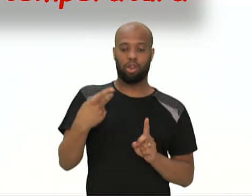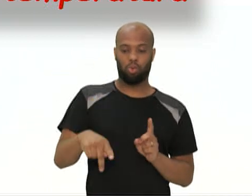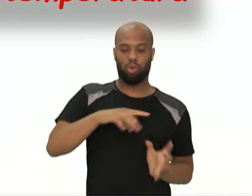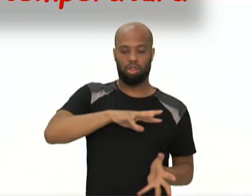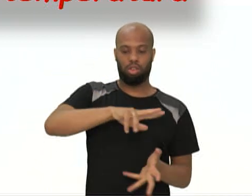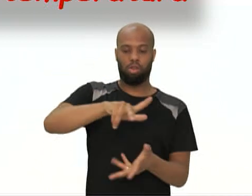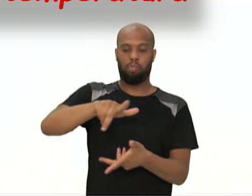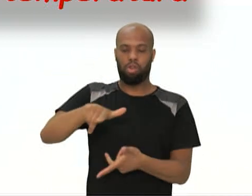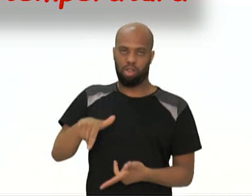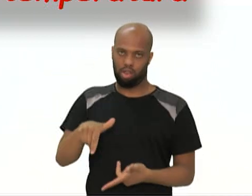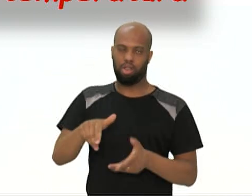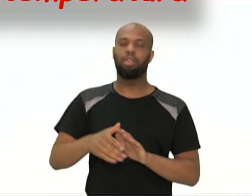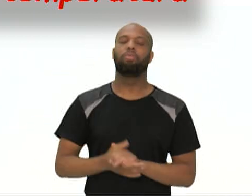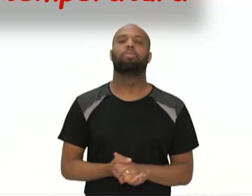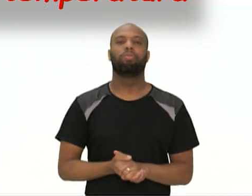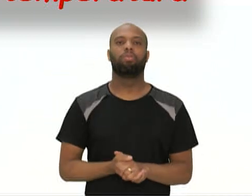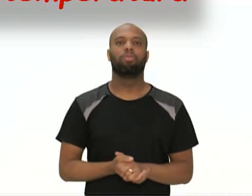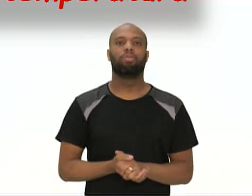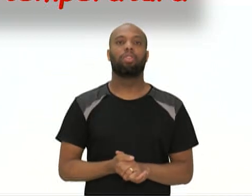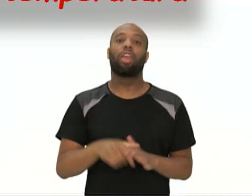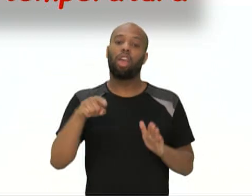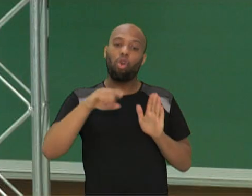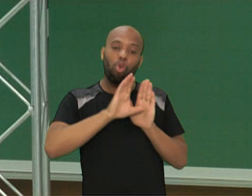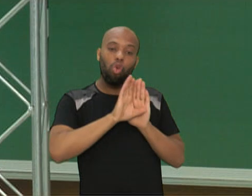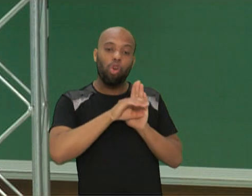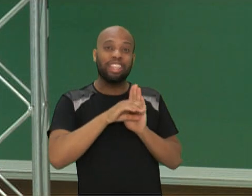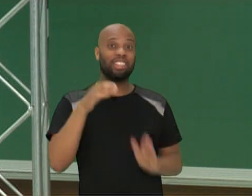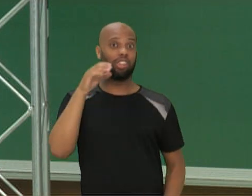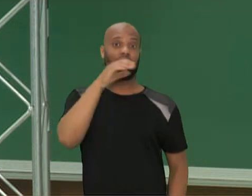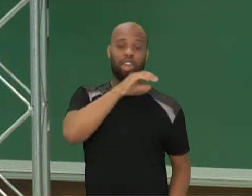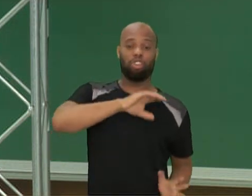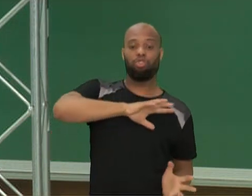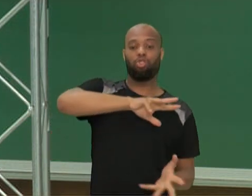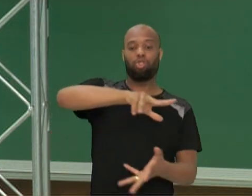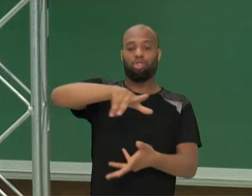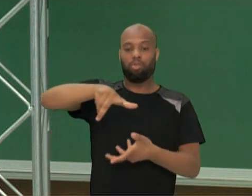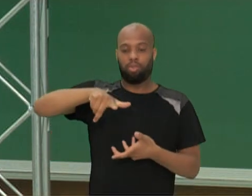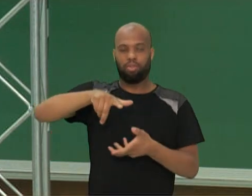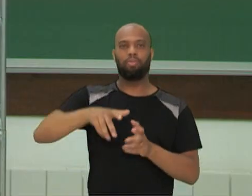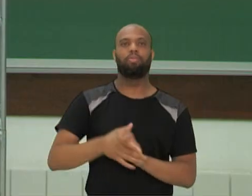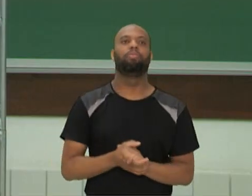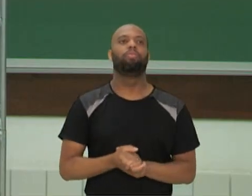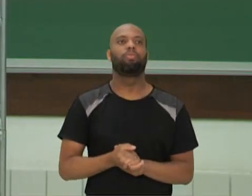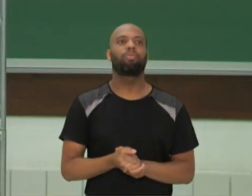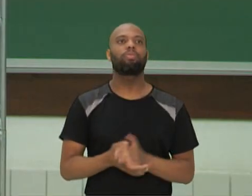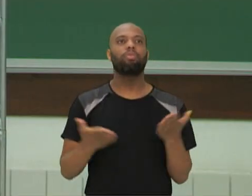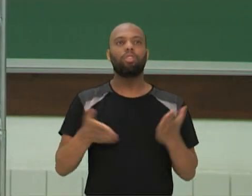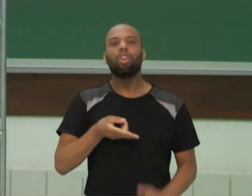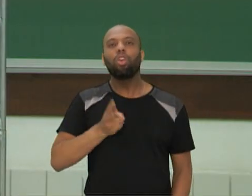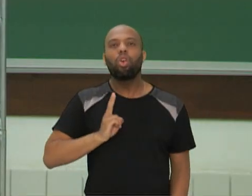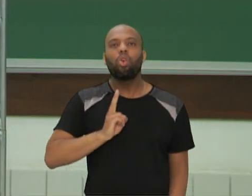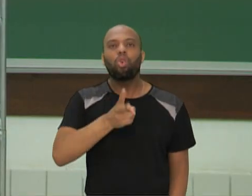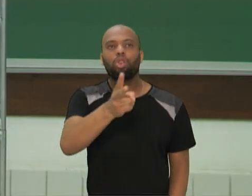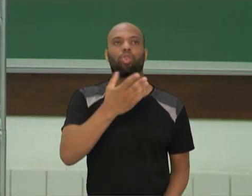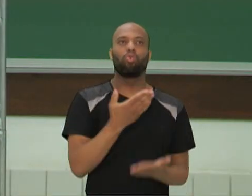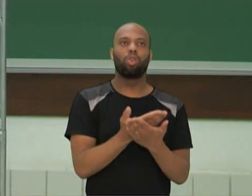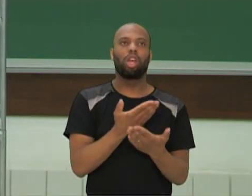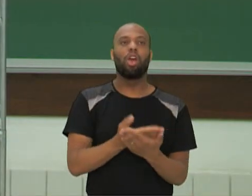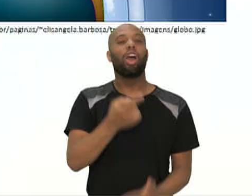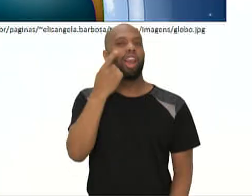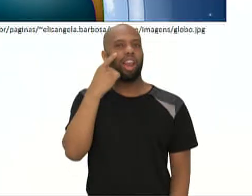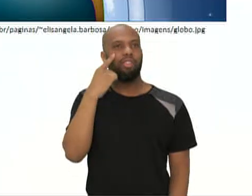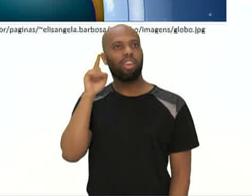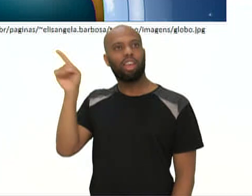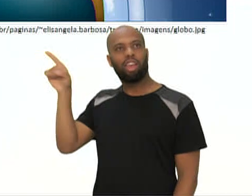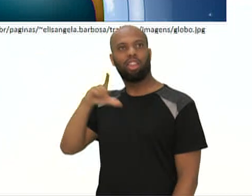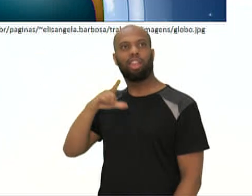do planeta Terra. Então essa é a definição de aquecimento global. Continuando a nossa aula, veja lá na